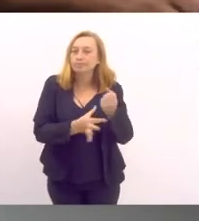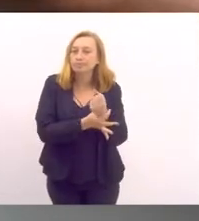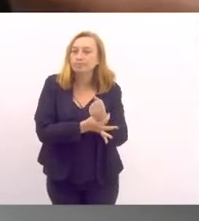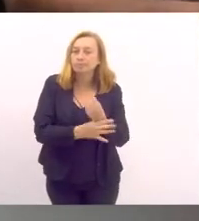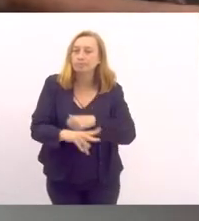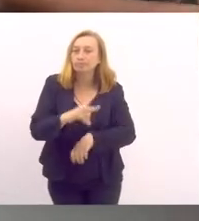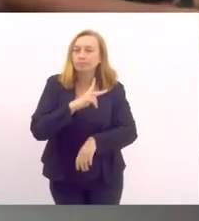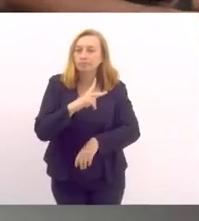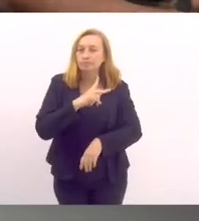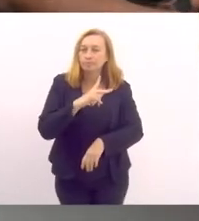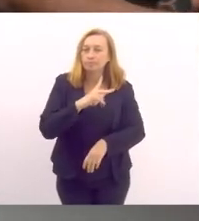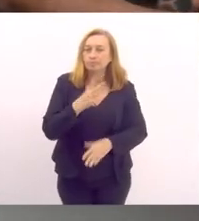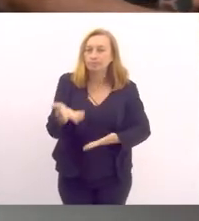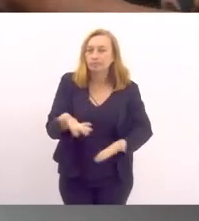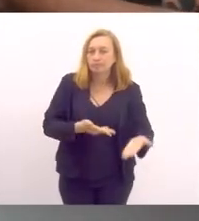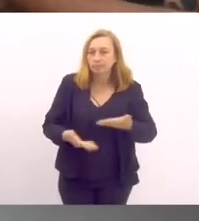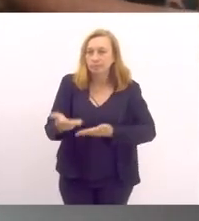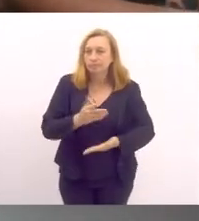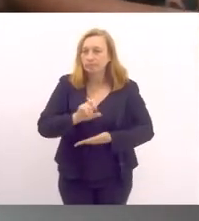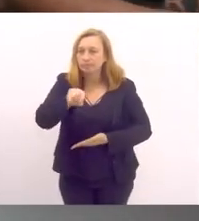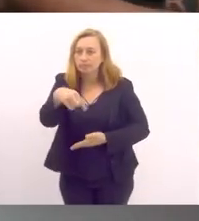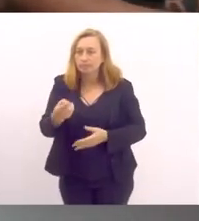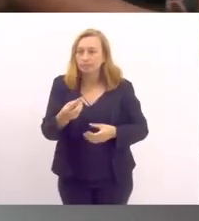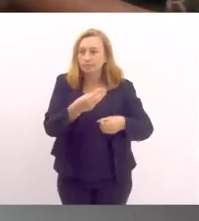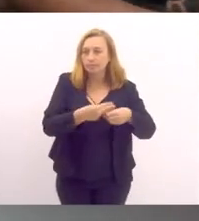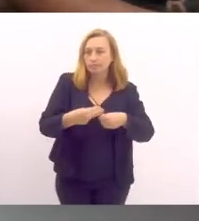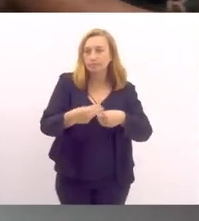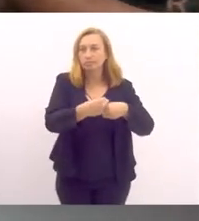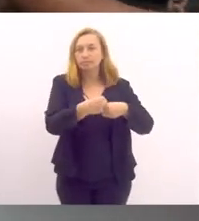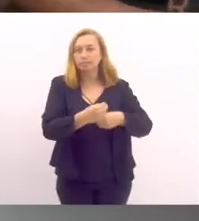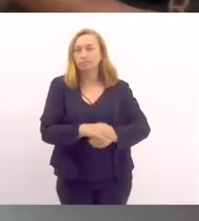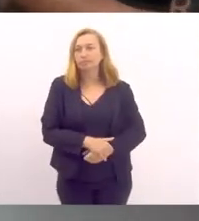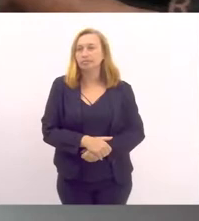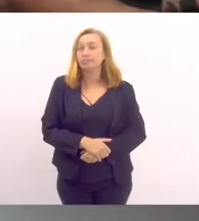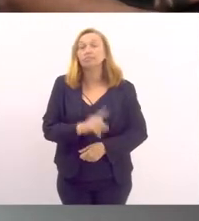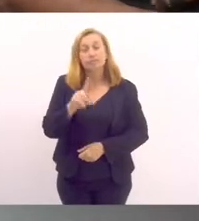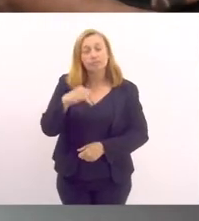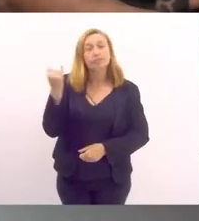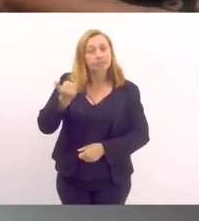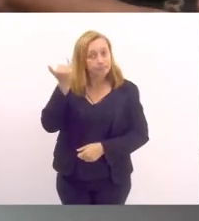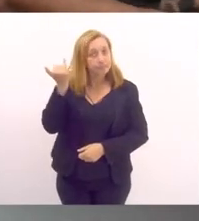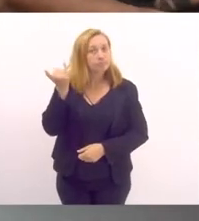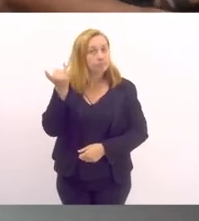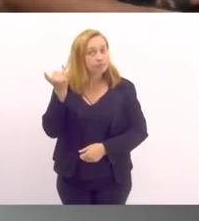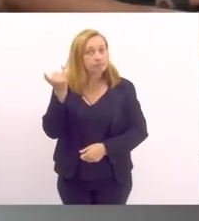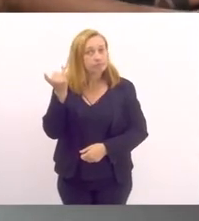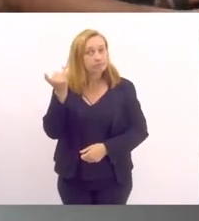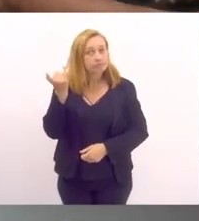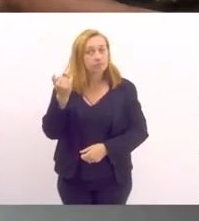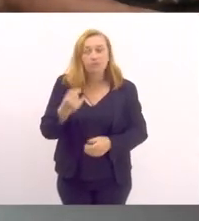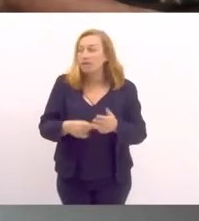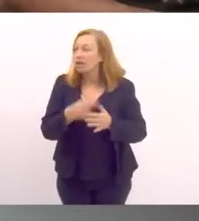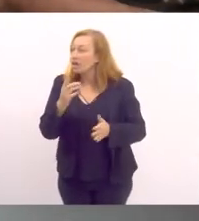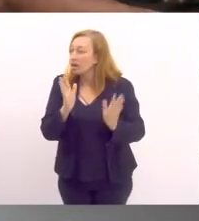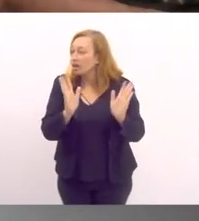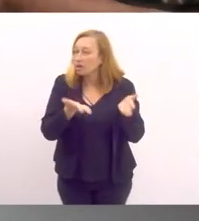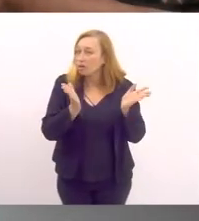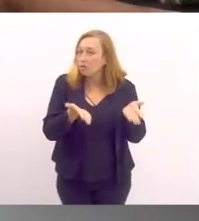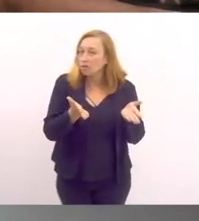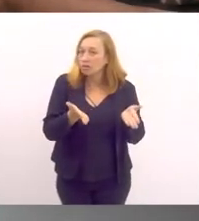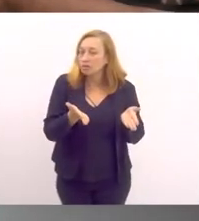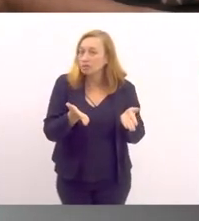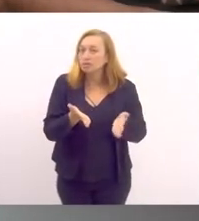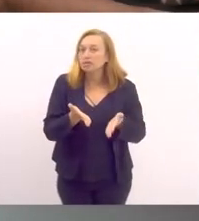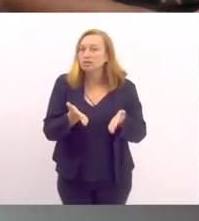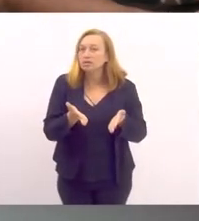individual, em parceria com outros municípios. Isso é muito importante, uma vez que agora está tendo uma